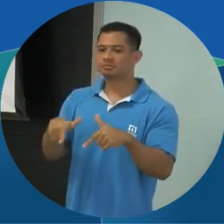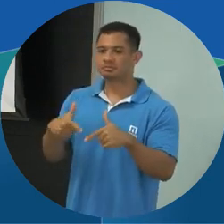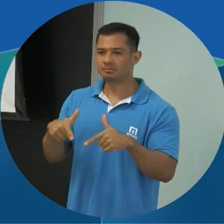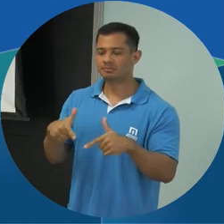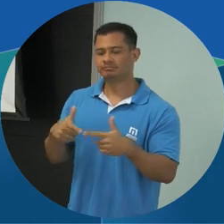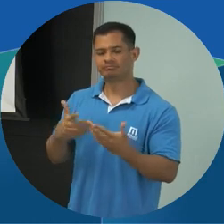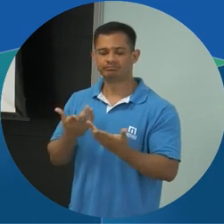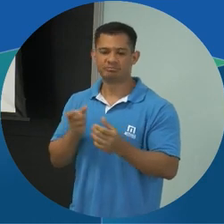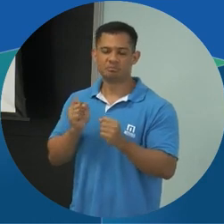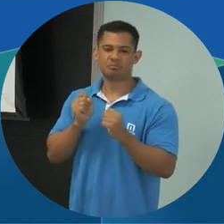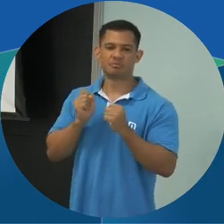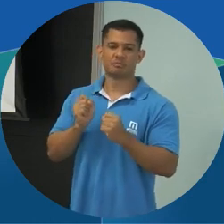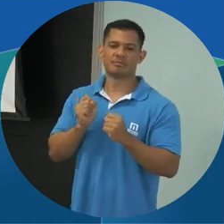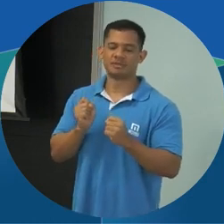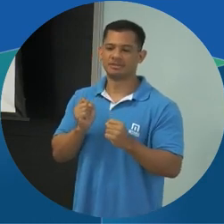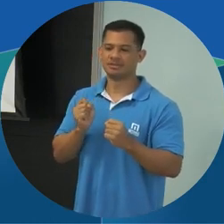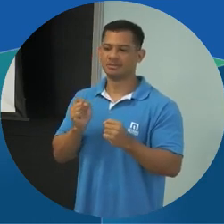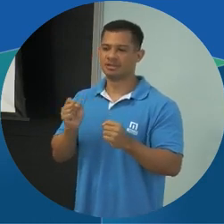Ele pode ser operado